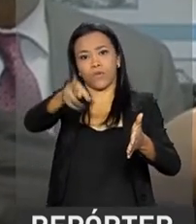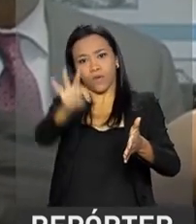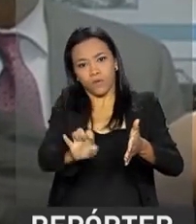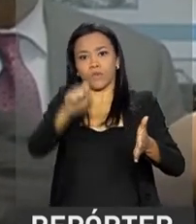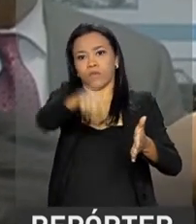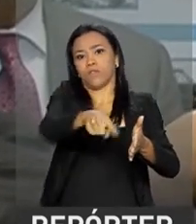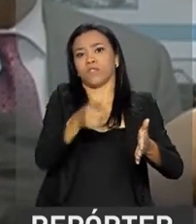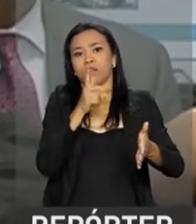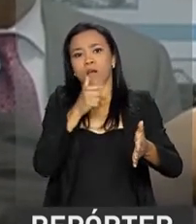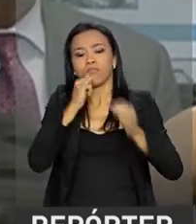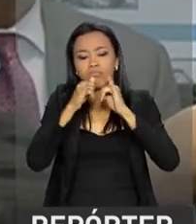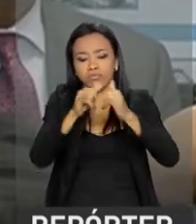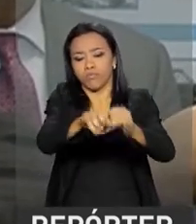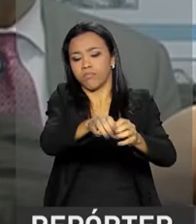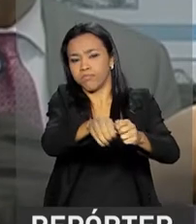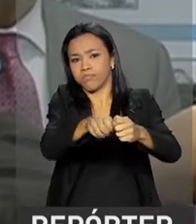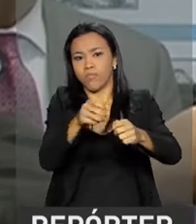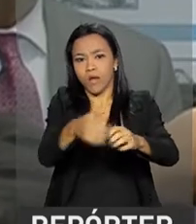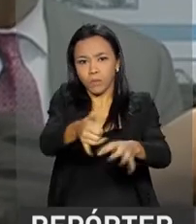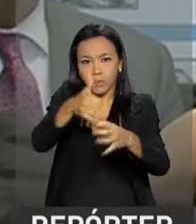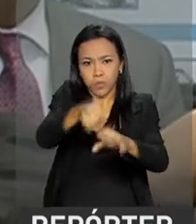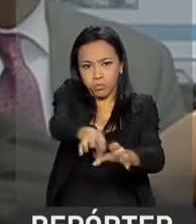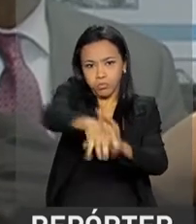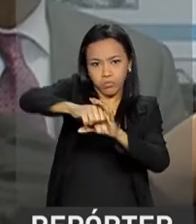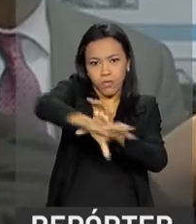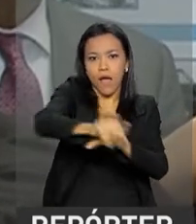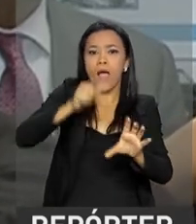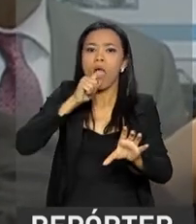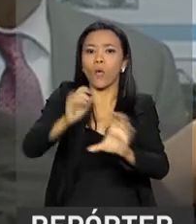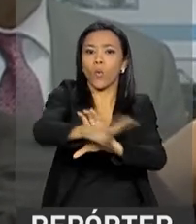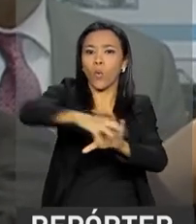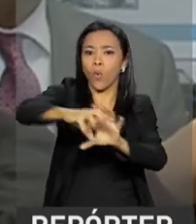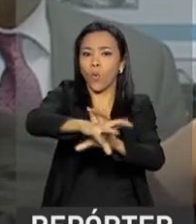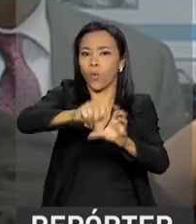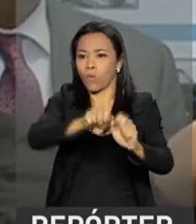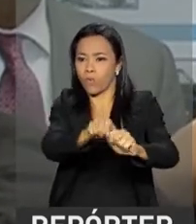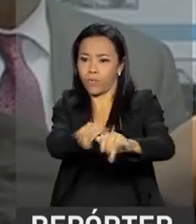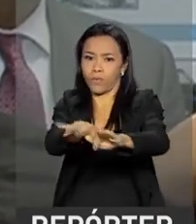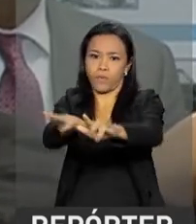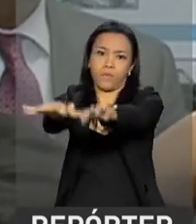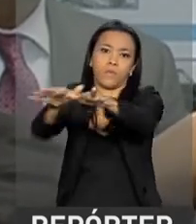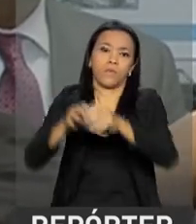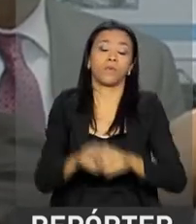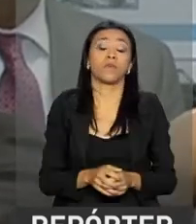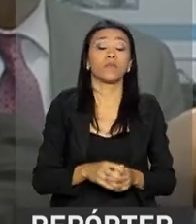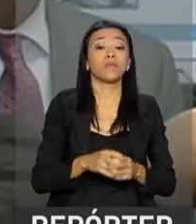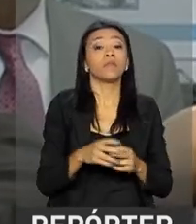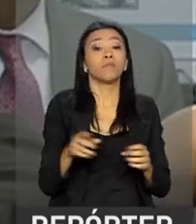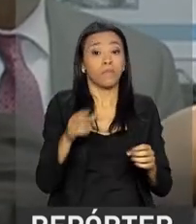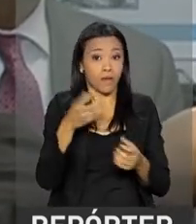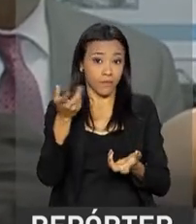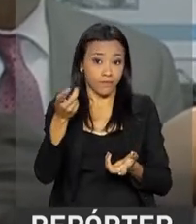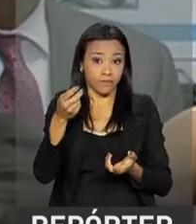estado de pernambuco ceará paraíba e rio grande do norte mas com um destaque muito